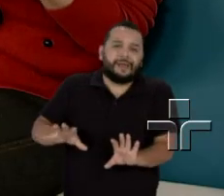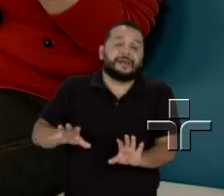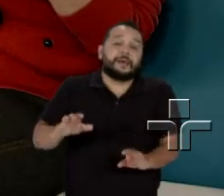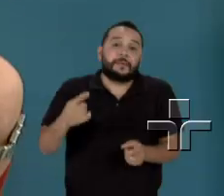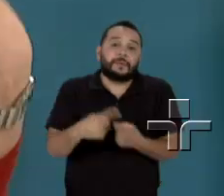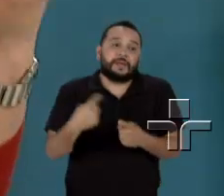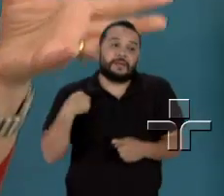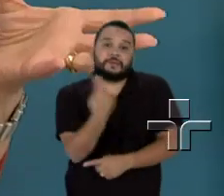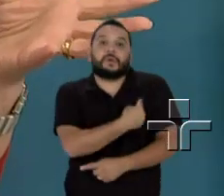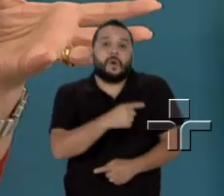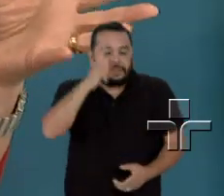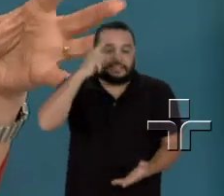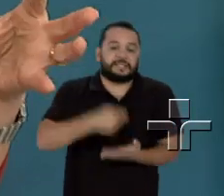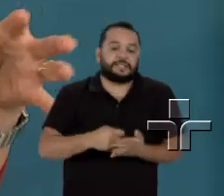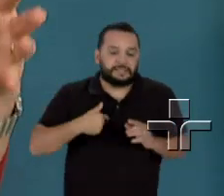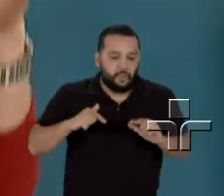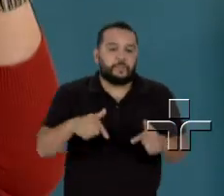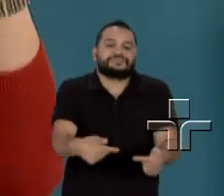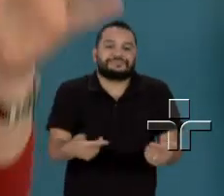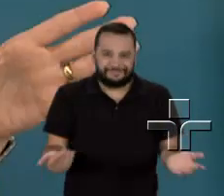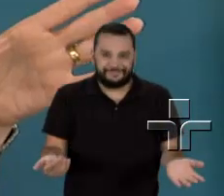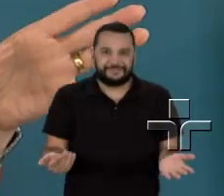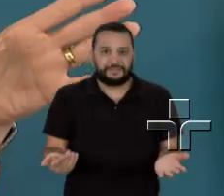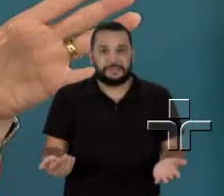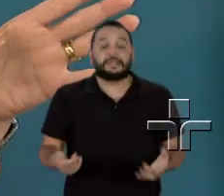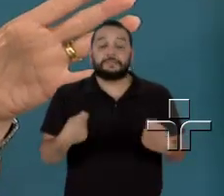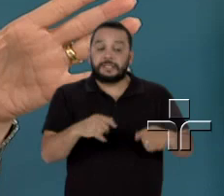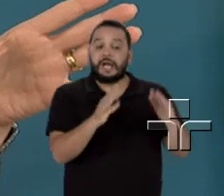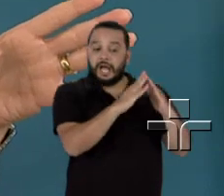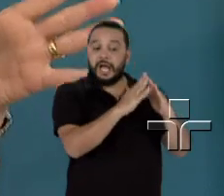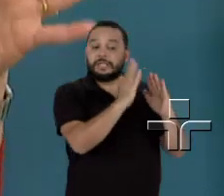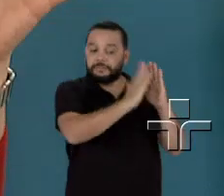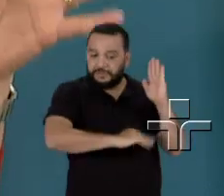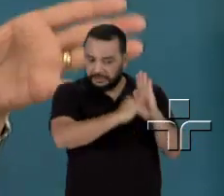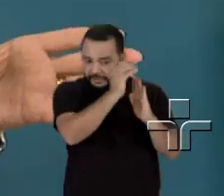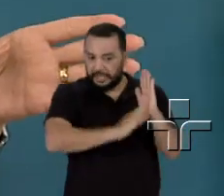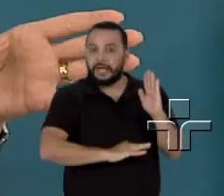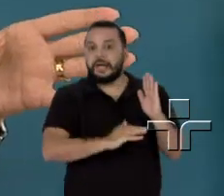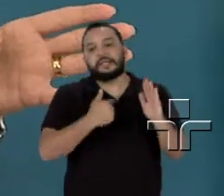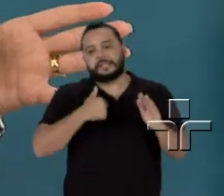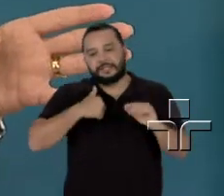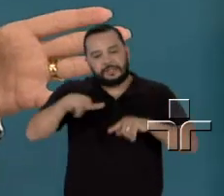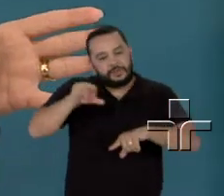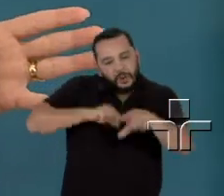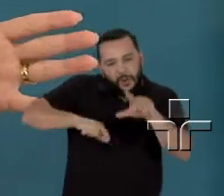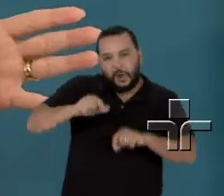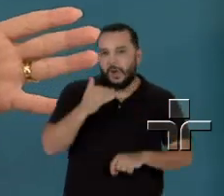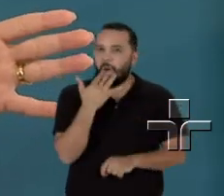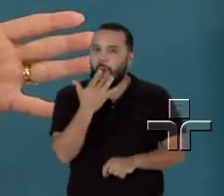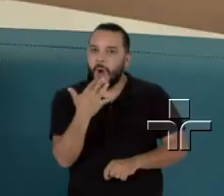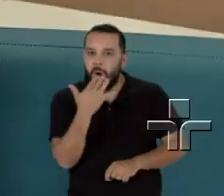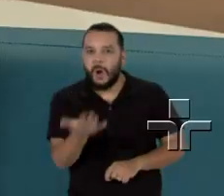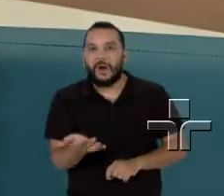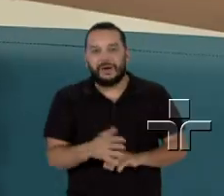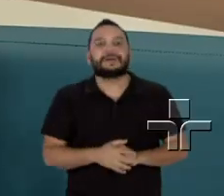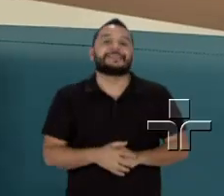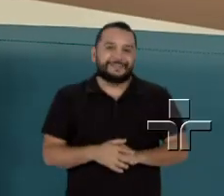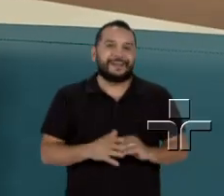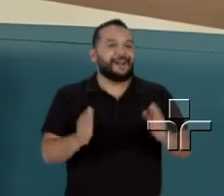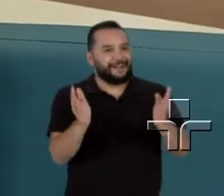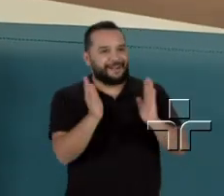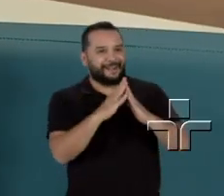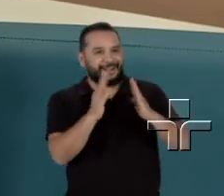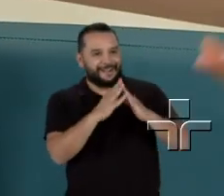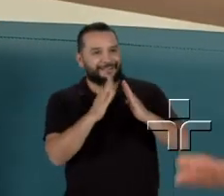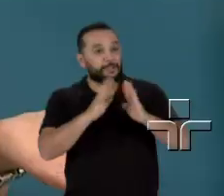a gente tem é o desejam para item pintar essa casa é a gente que escolhe a cor né minha casa todo mundo